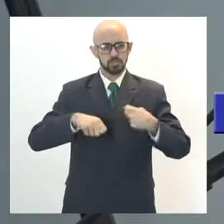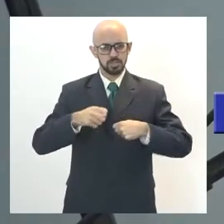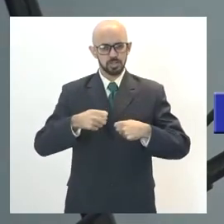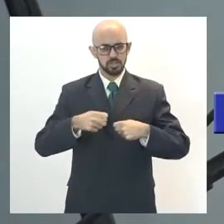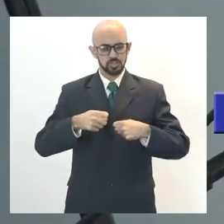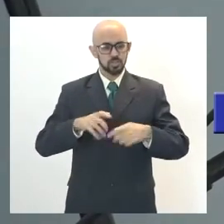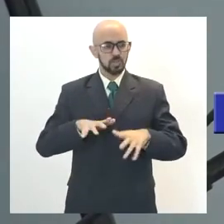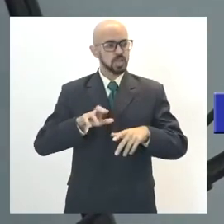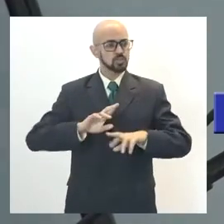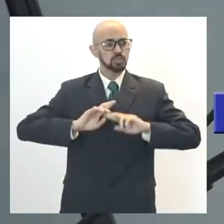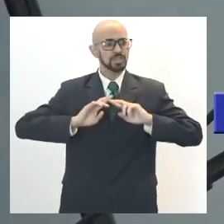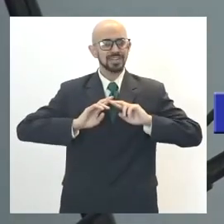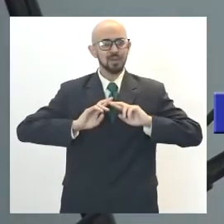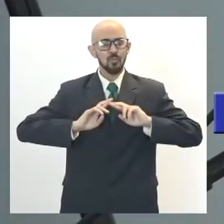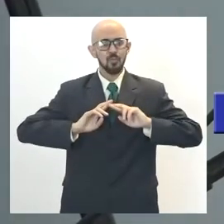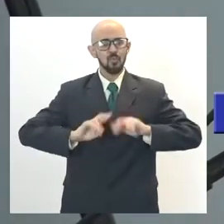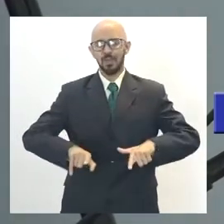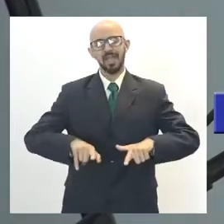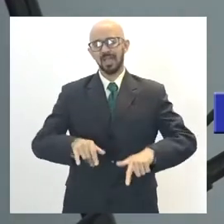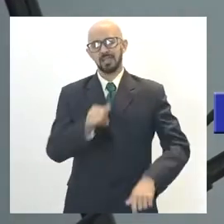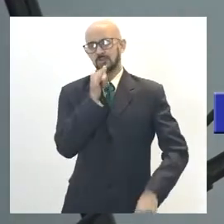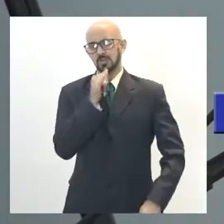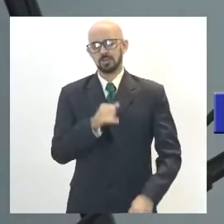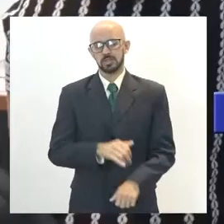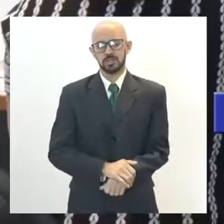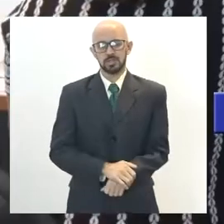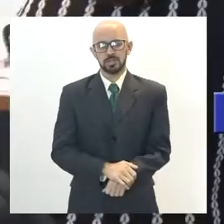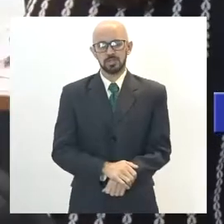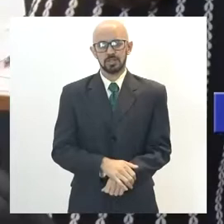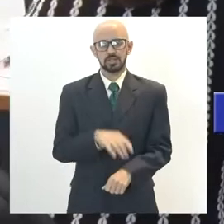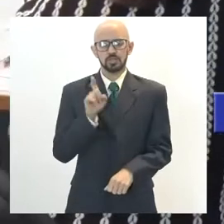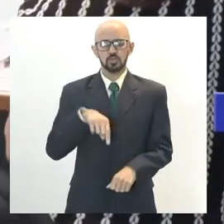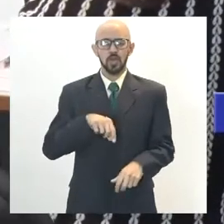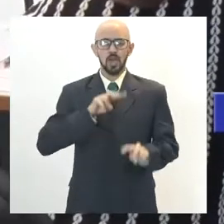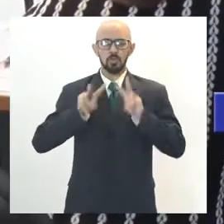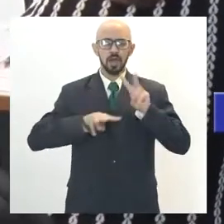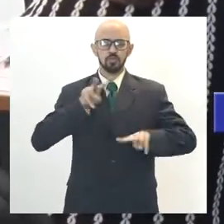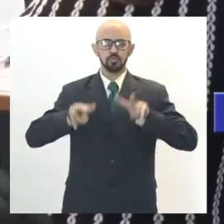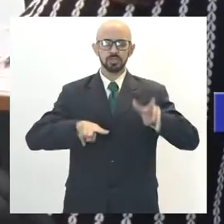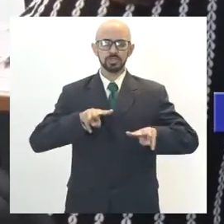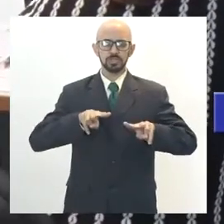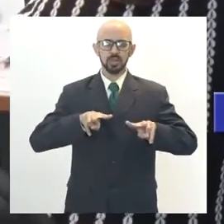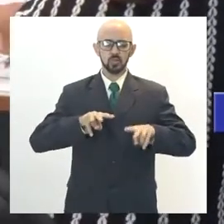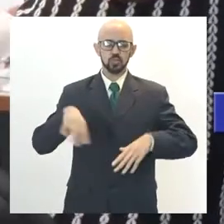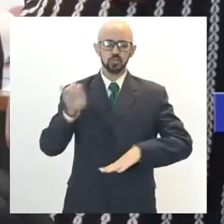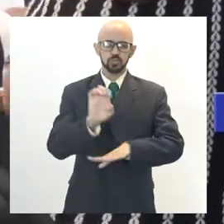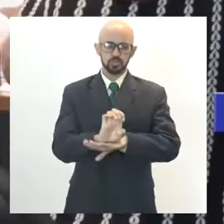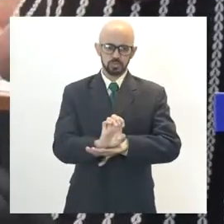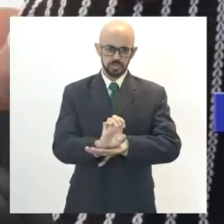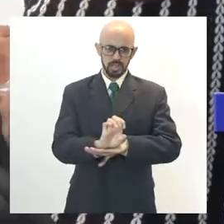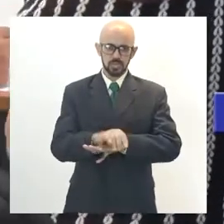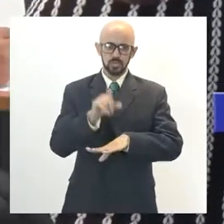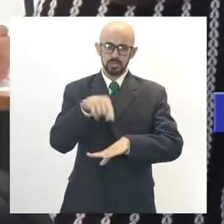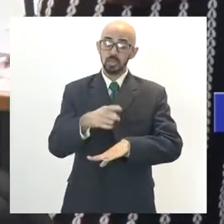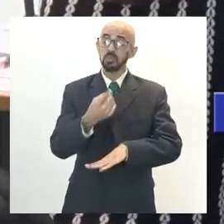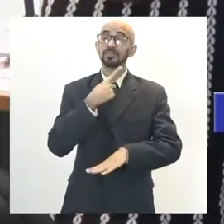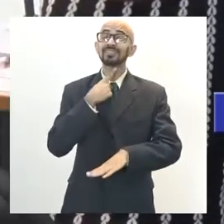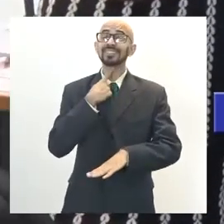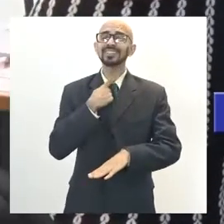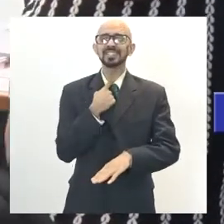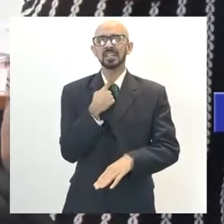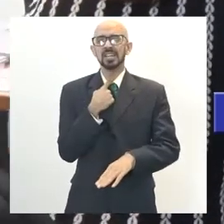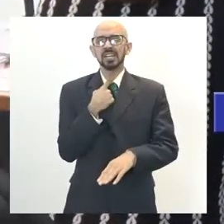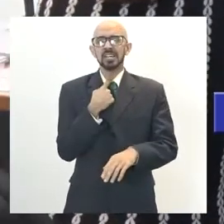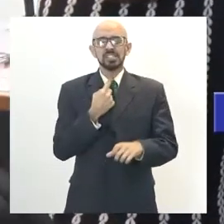isso não é por acaso Isso é uma visão do Estado isso é um desejo